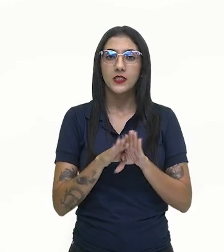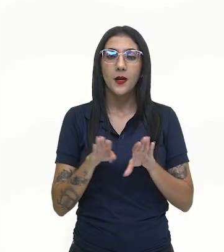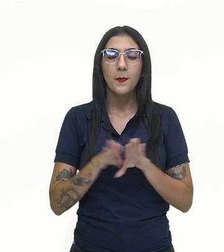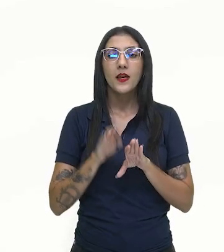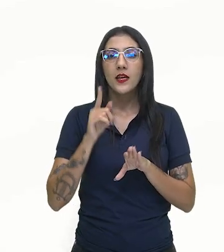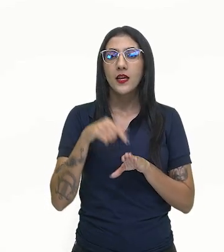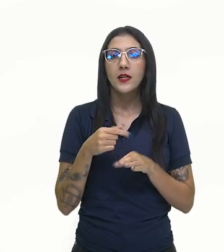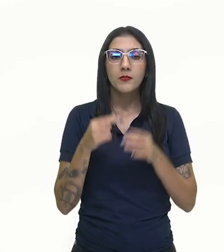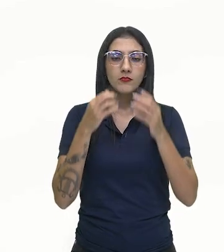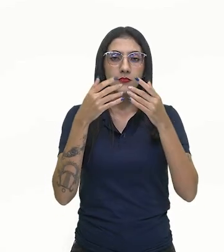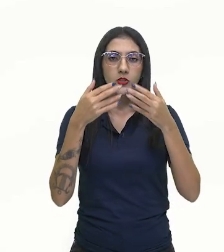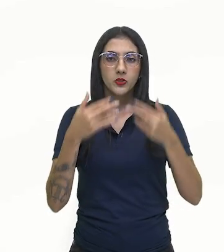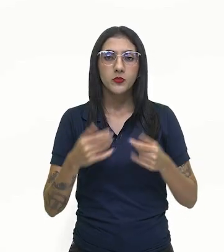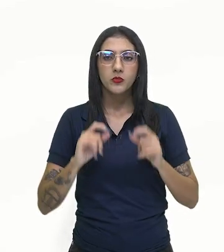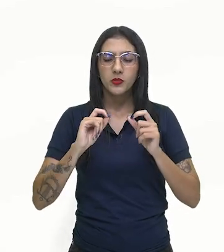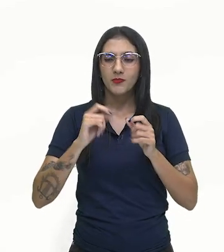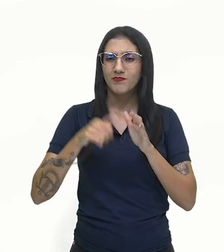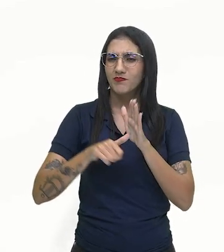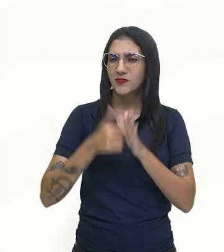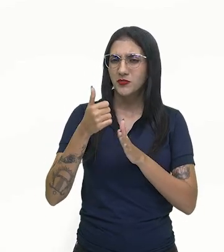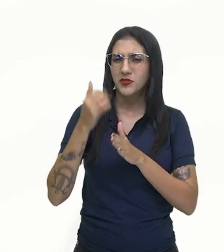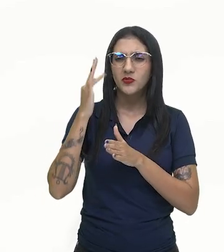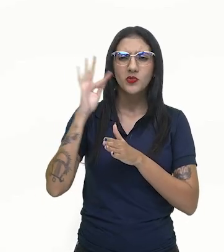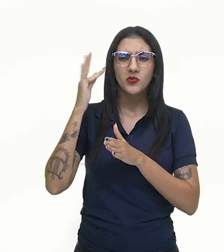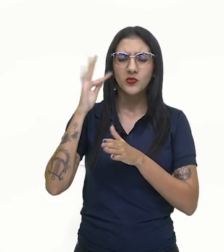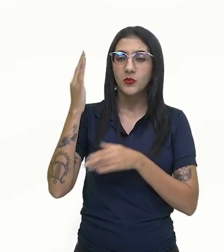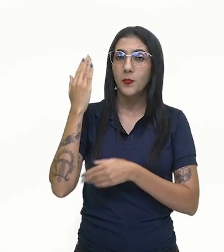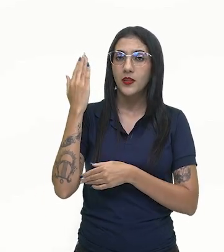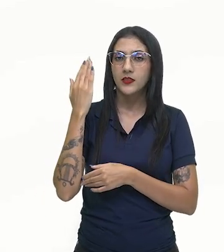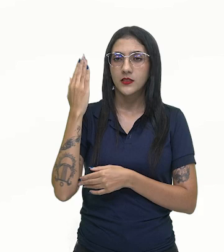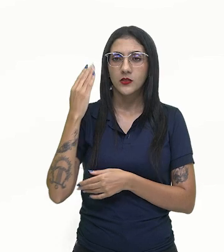as ideias dos primeiros filósofos. Tá?